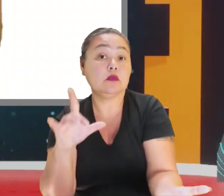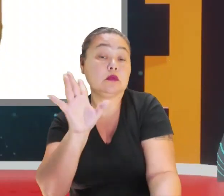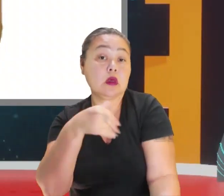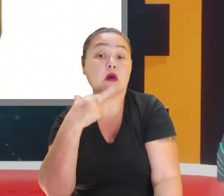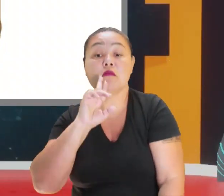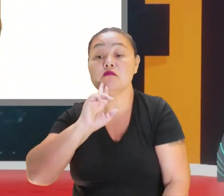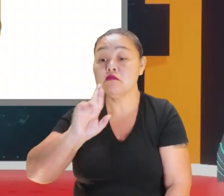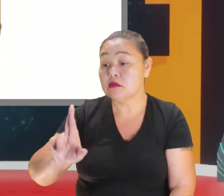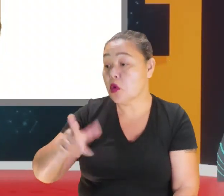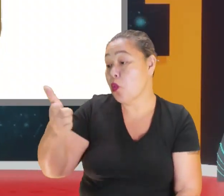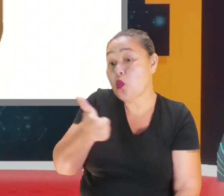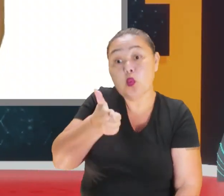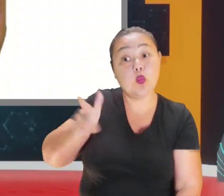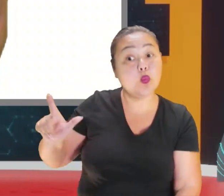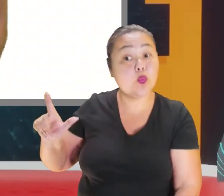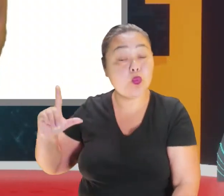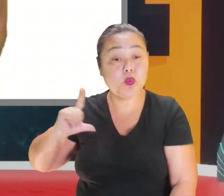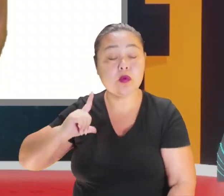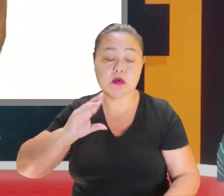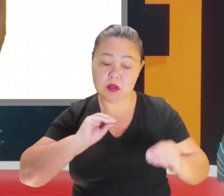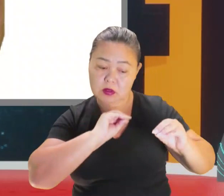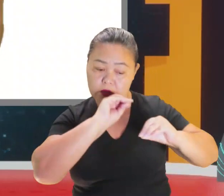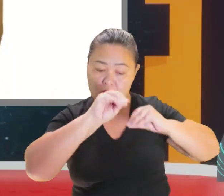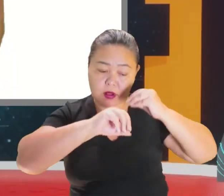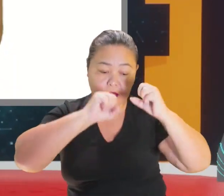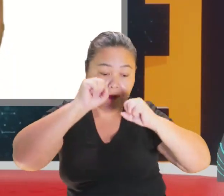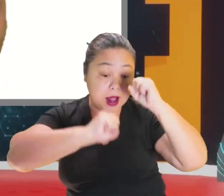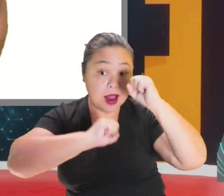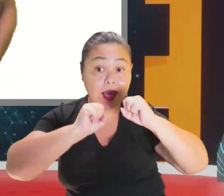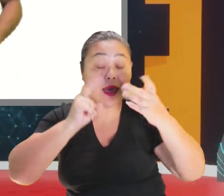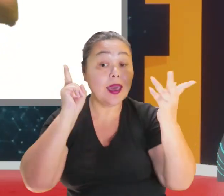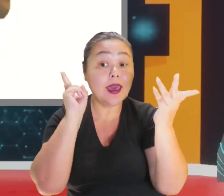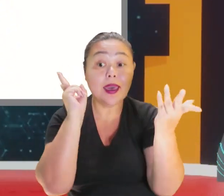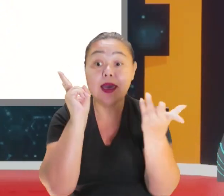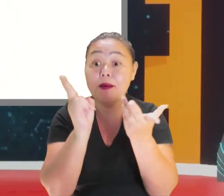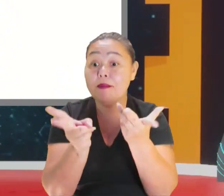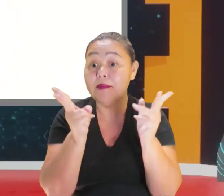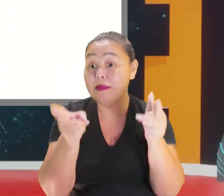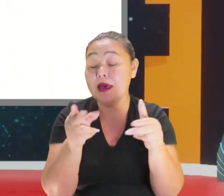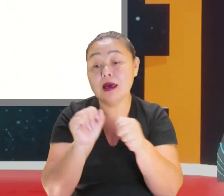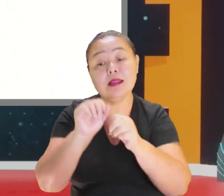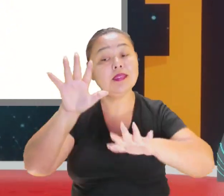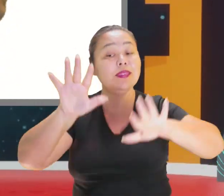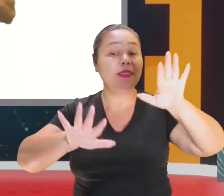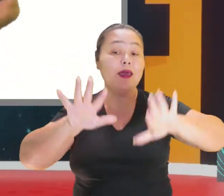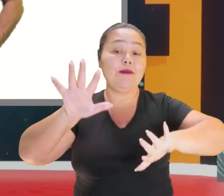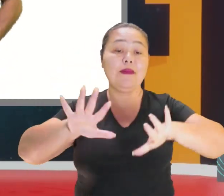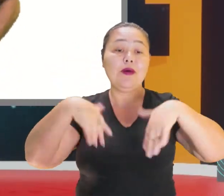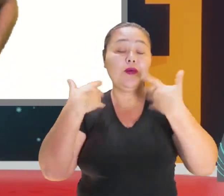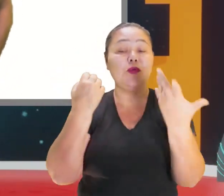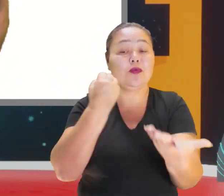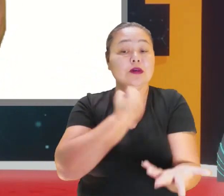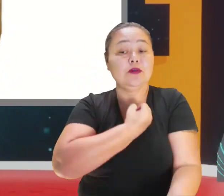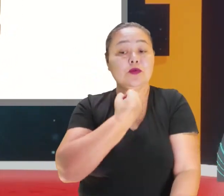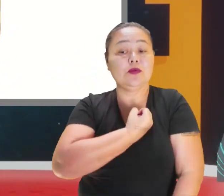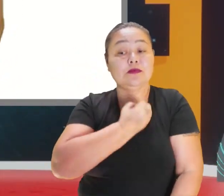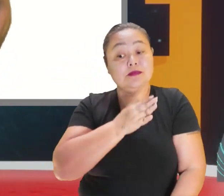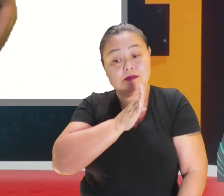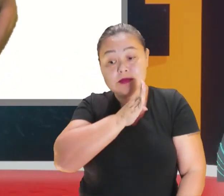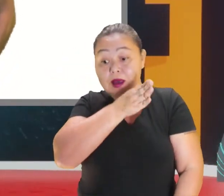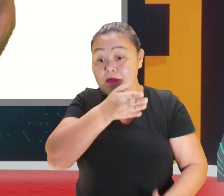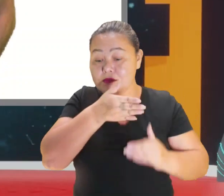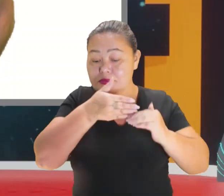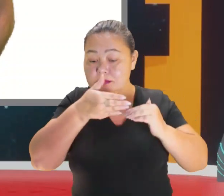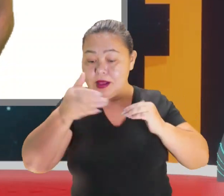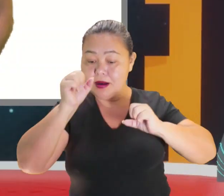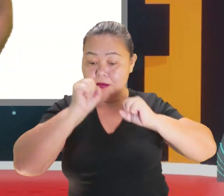certeza o resultado final era outro, né? A operação lá dentro da máquina é a mesma, mas depende de quem? Do número que está entrando.